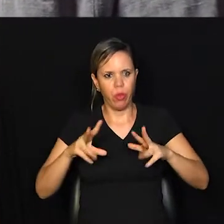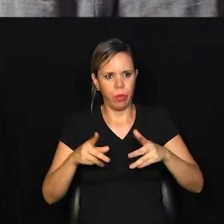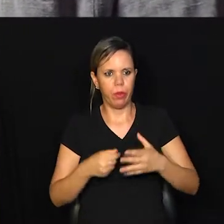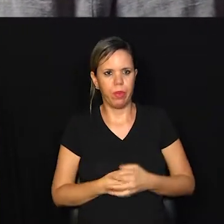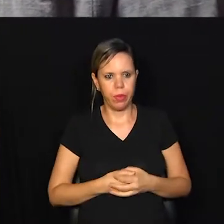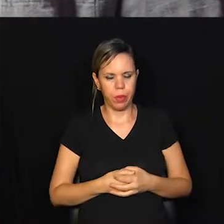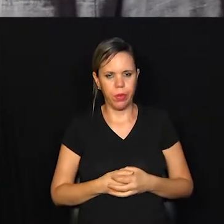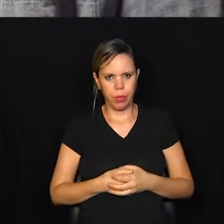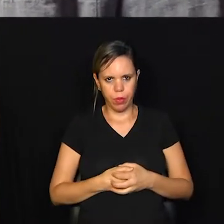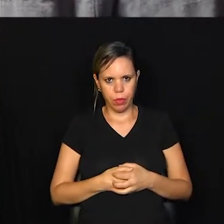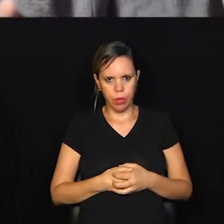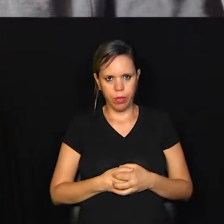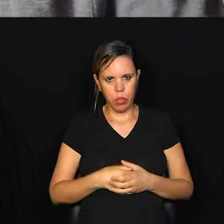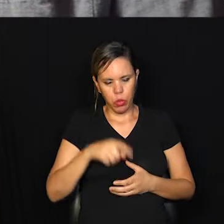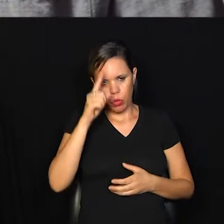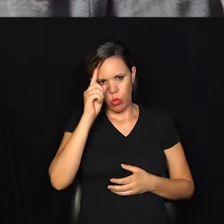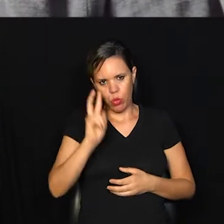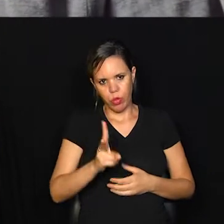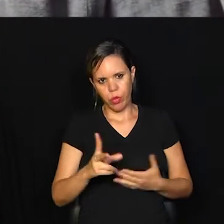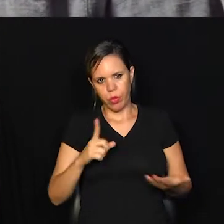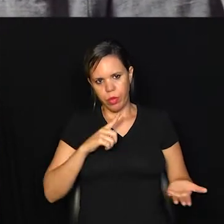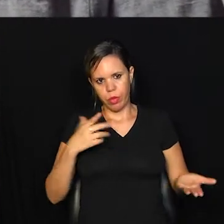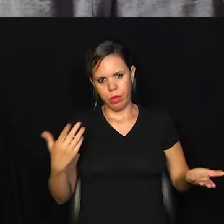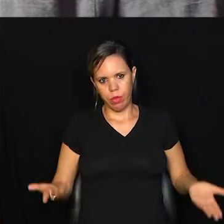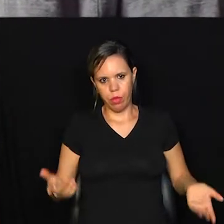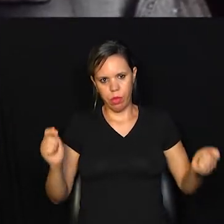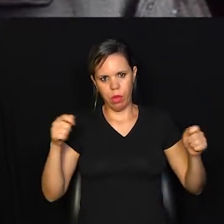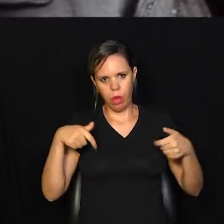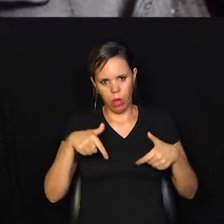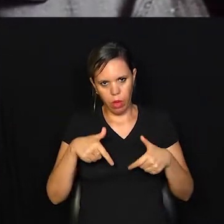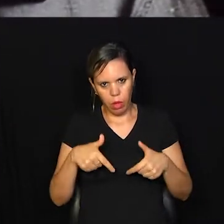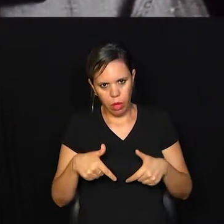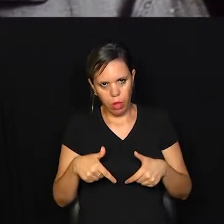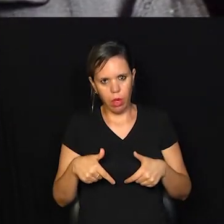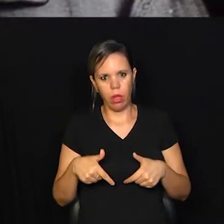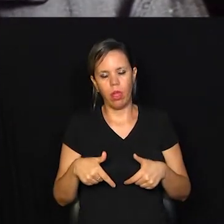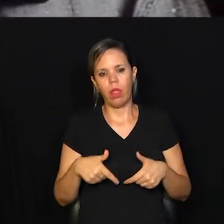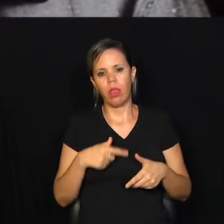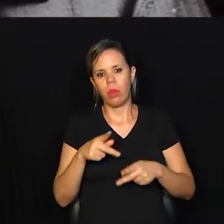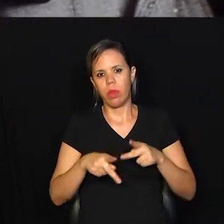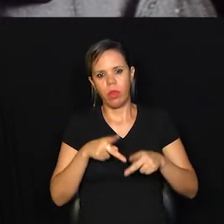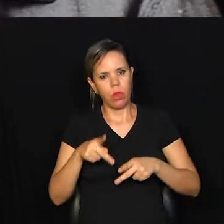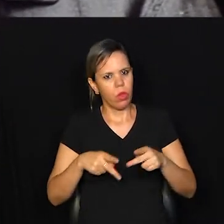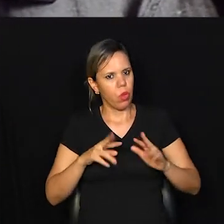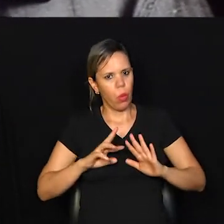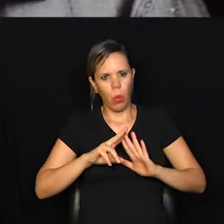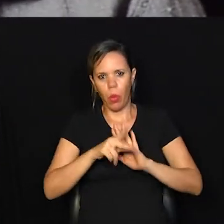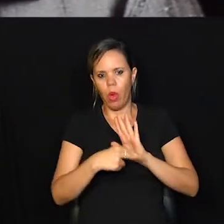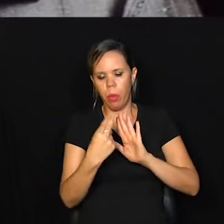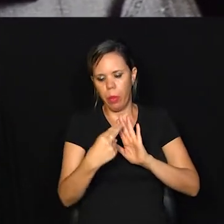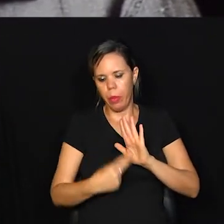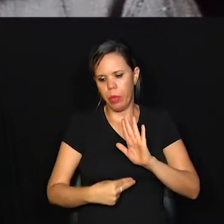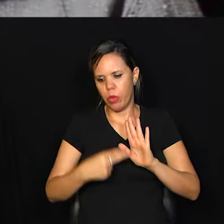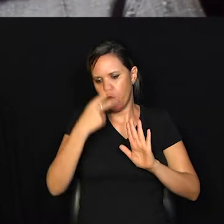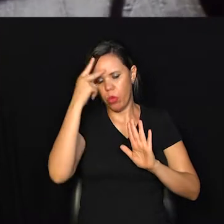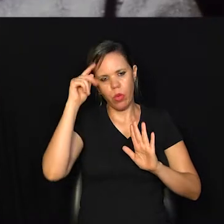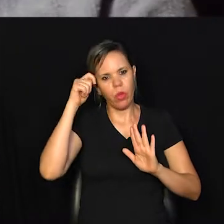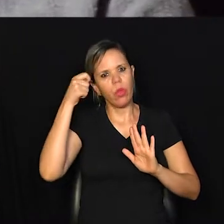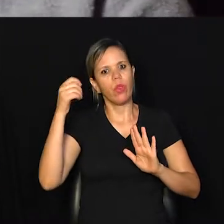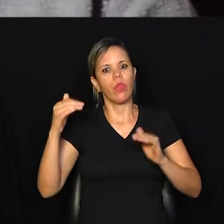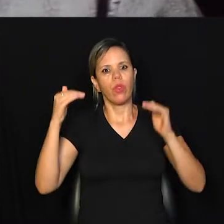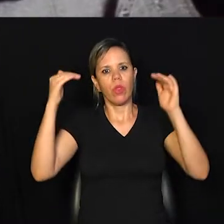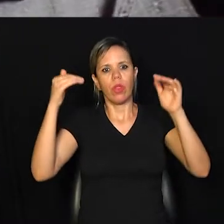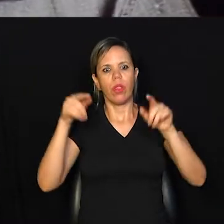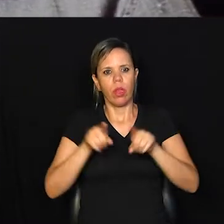mundo, todos os dias, sempre que der. O trabalho do Tiãozinho, o trabalho do Roger Machado, o trabalho do Luxemburgo, o trabalho